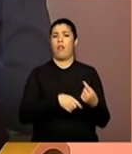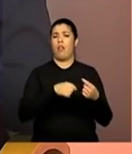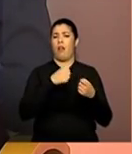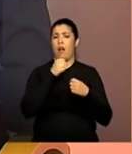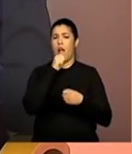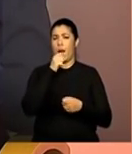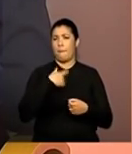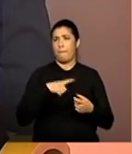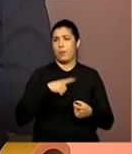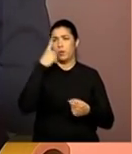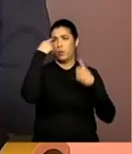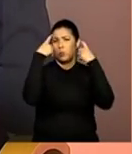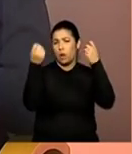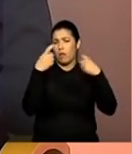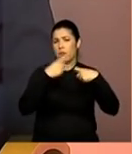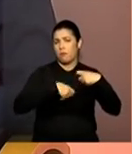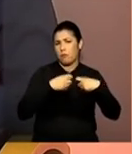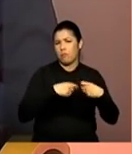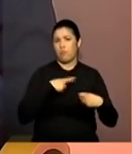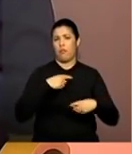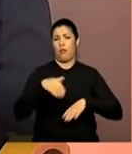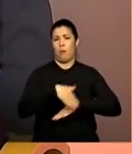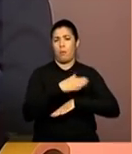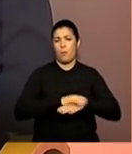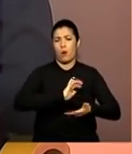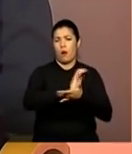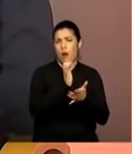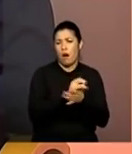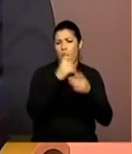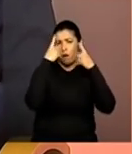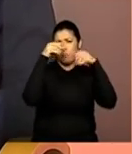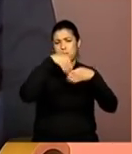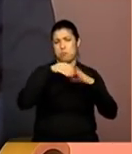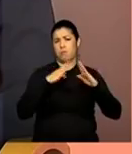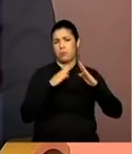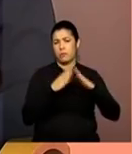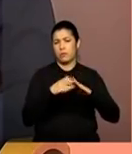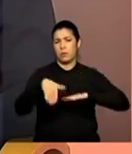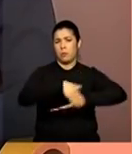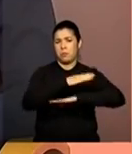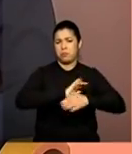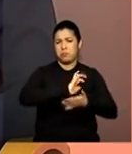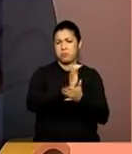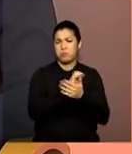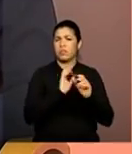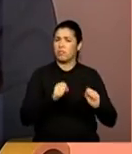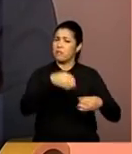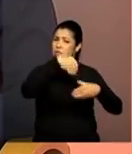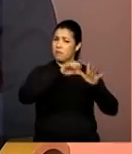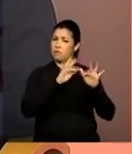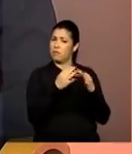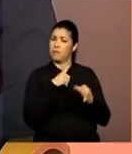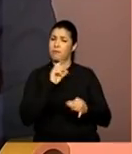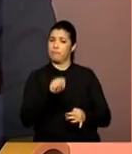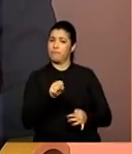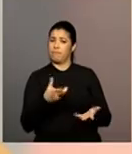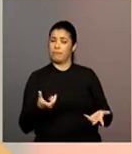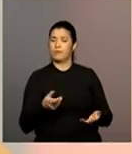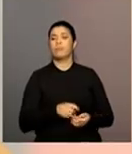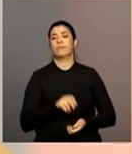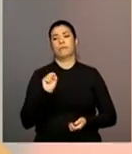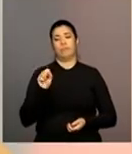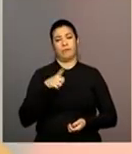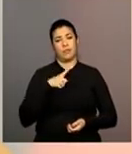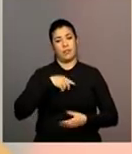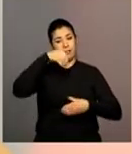população de em situação de rua várias situações e às vezes estão isso tá dentro do seio familiar né do seio familiar e é muito